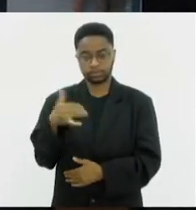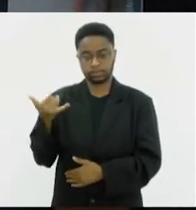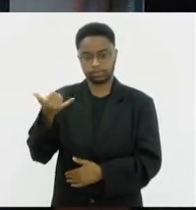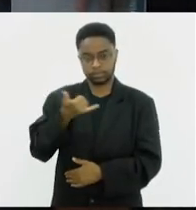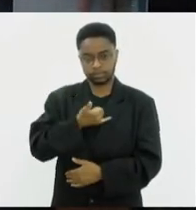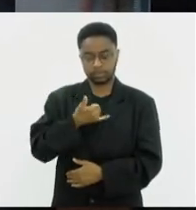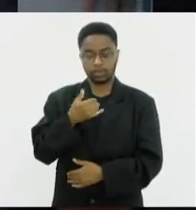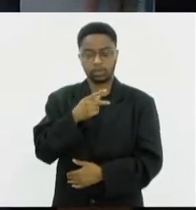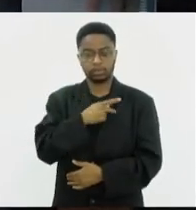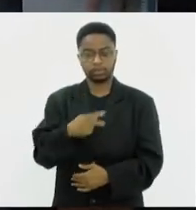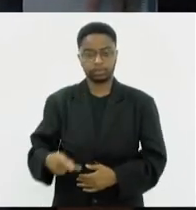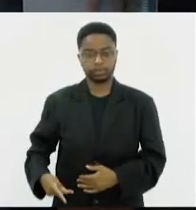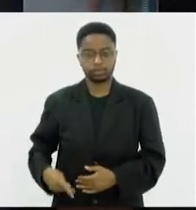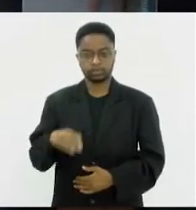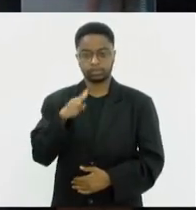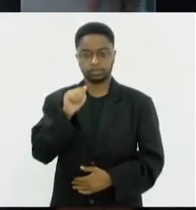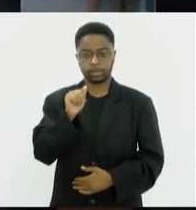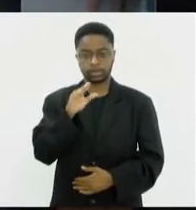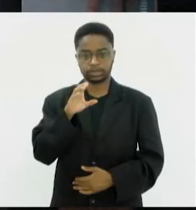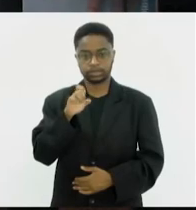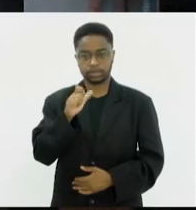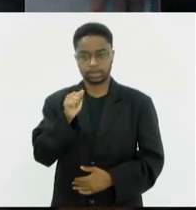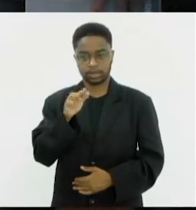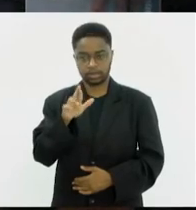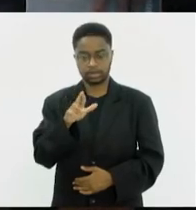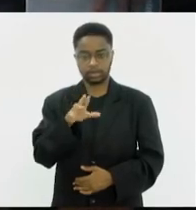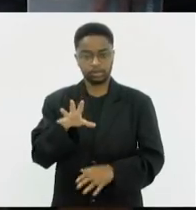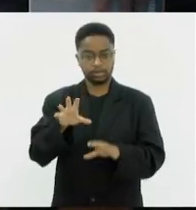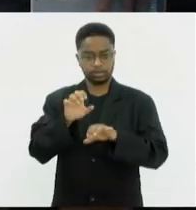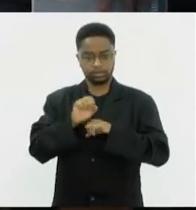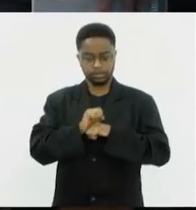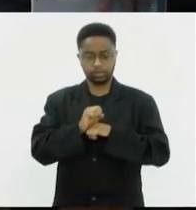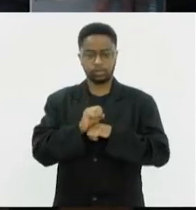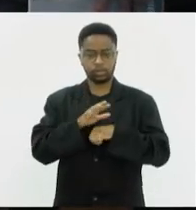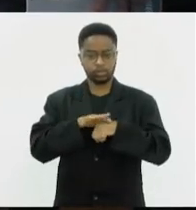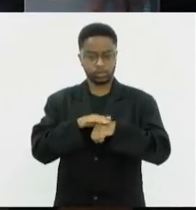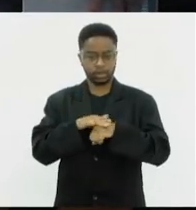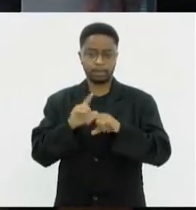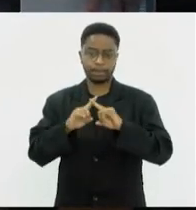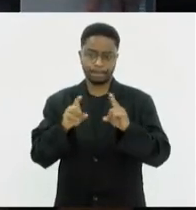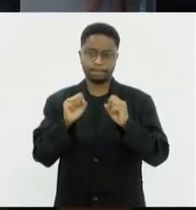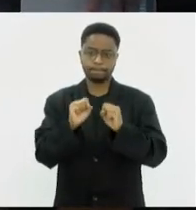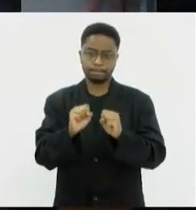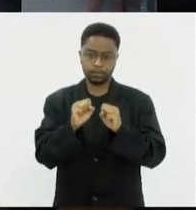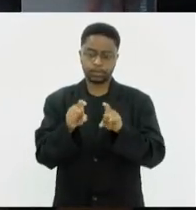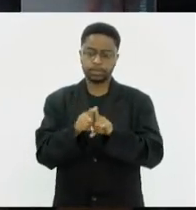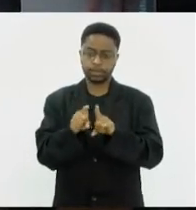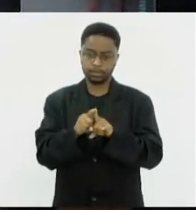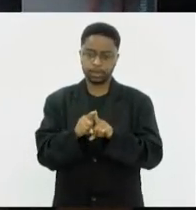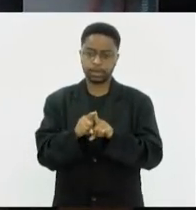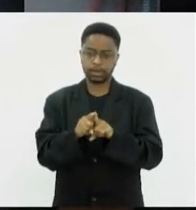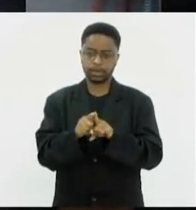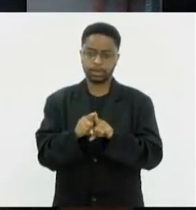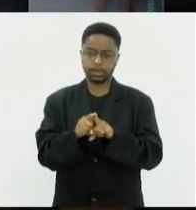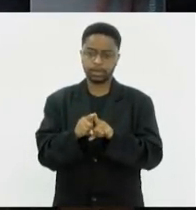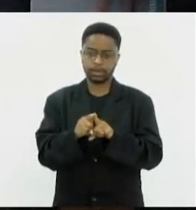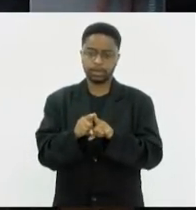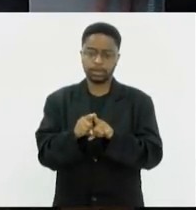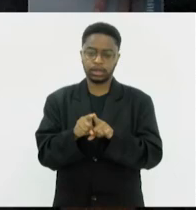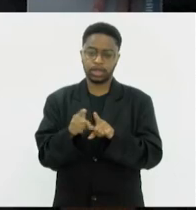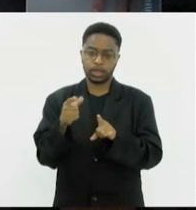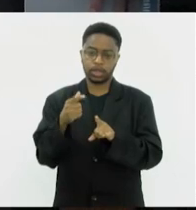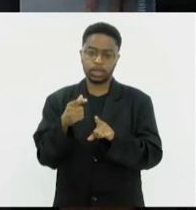presidente Rodrigo Bacelar está com uma virose, mas pode ter sido intoxicado. Então, eu vou pedir também uma CPI, porque há uma